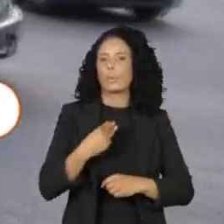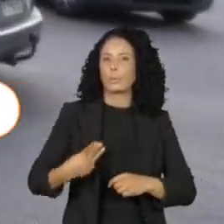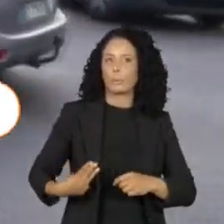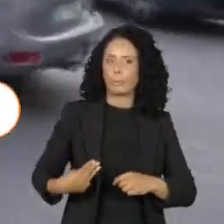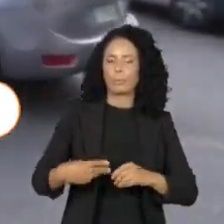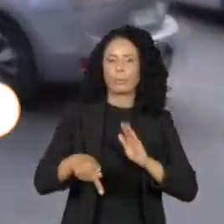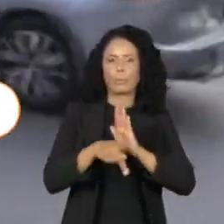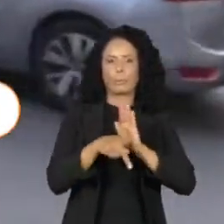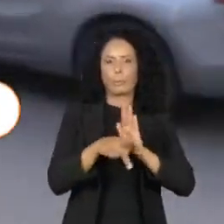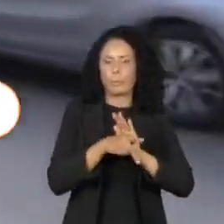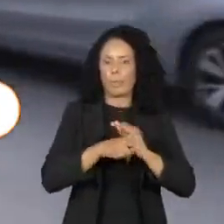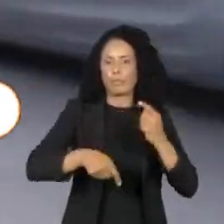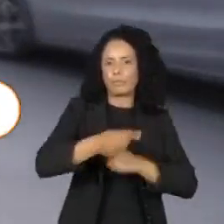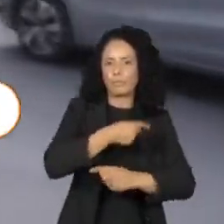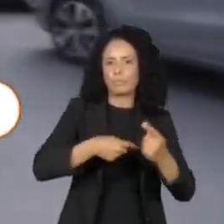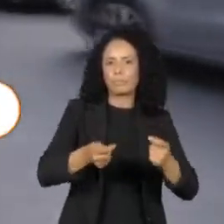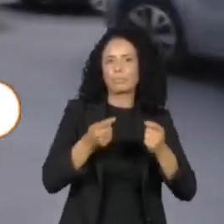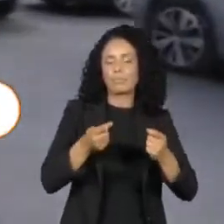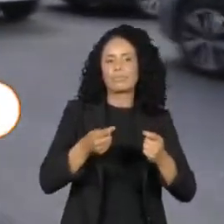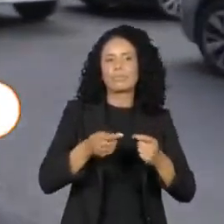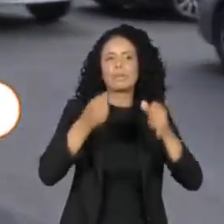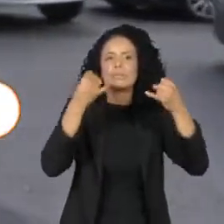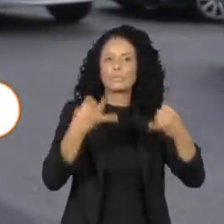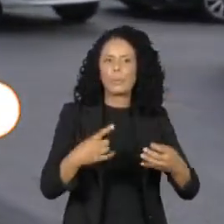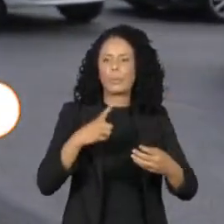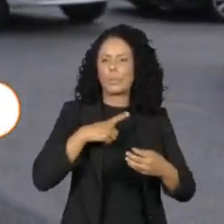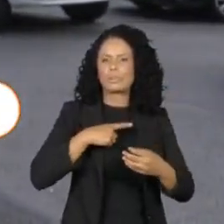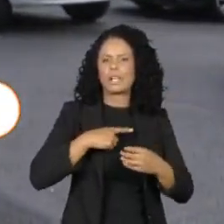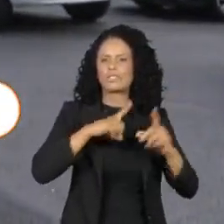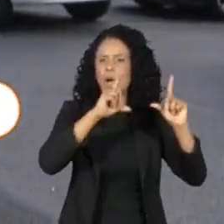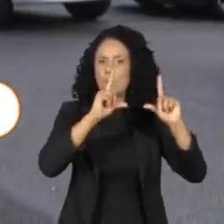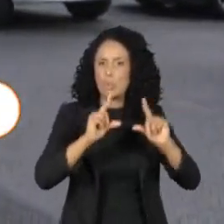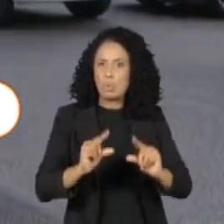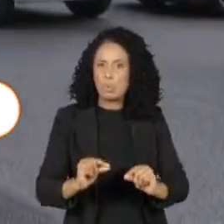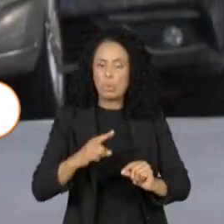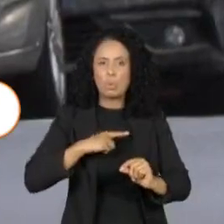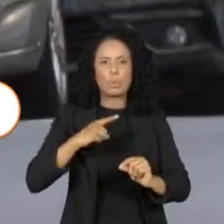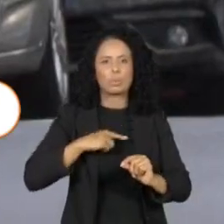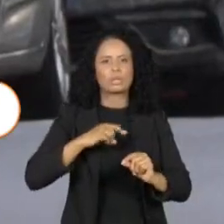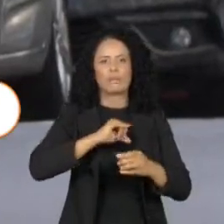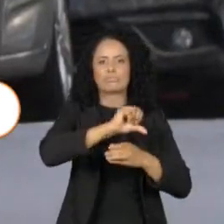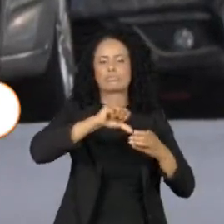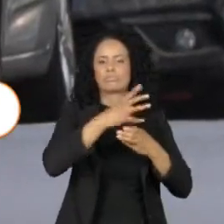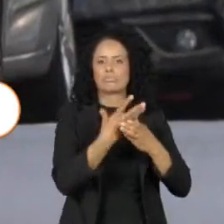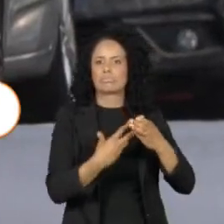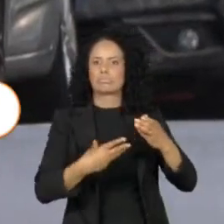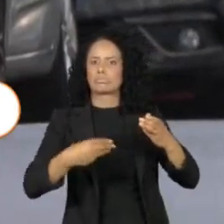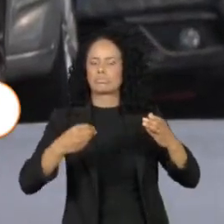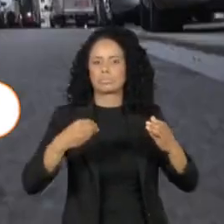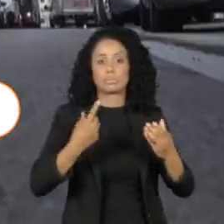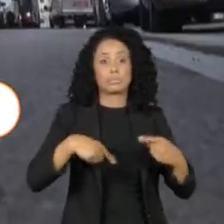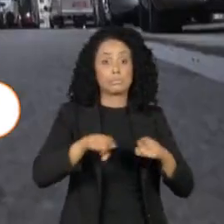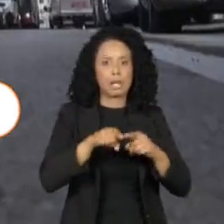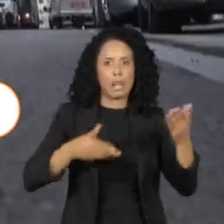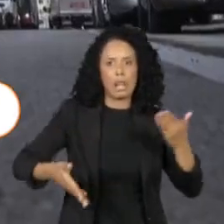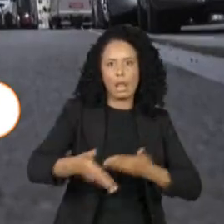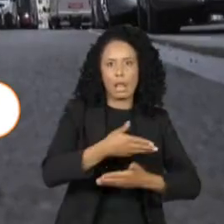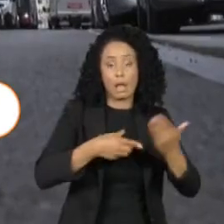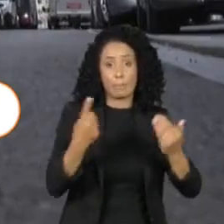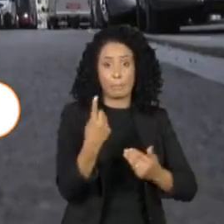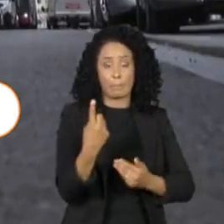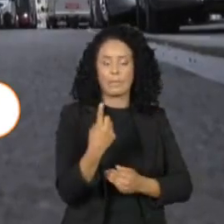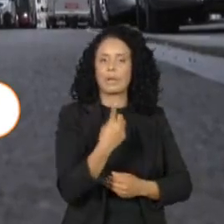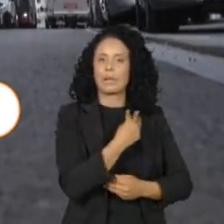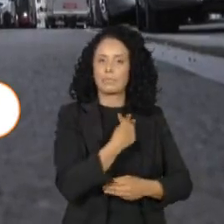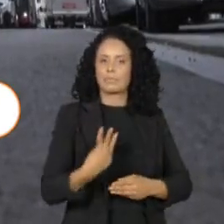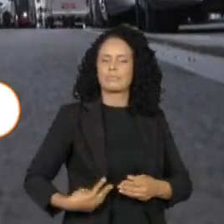paralisação já durou muito tempo e baixou em 60% o refino de combustíveis. Ele se reuniu com a primeira-ministra e